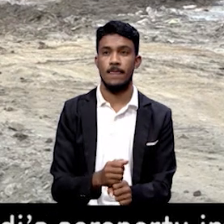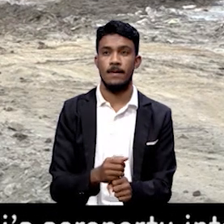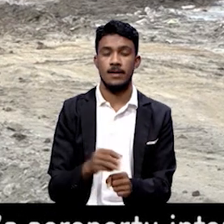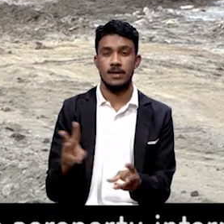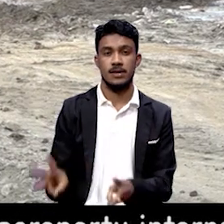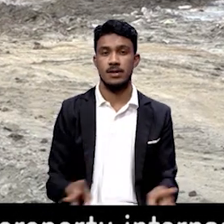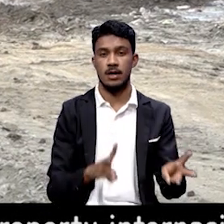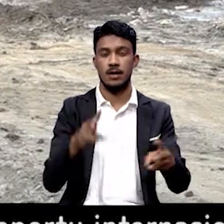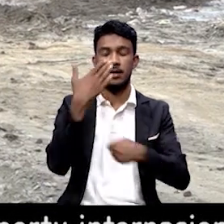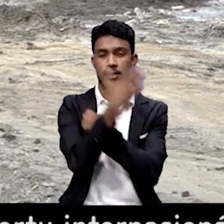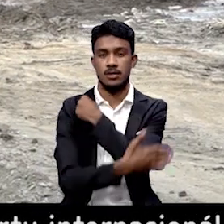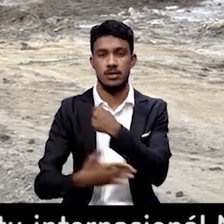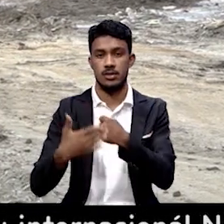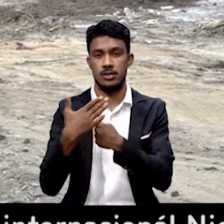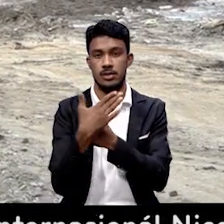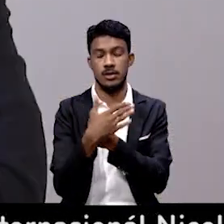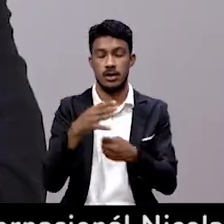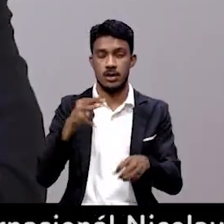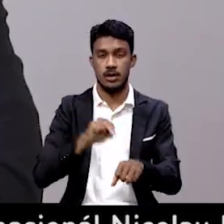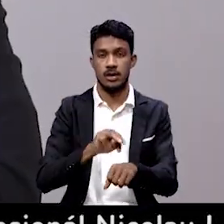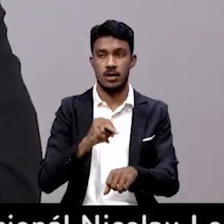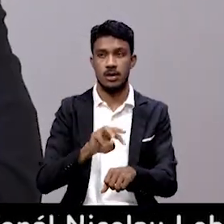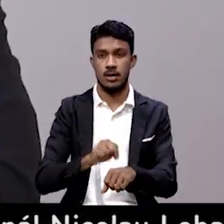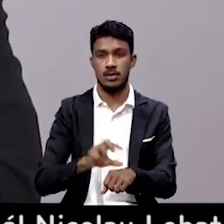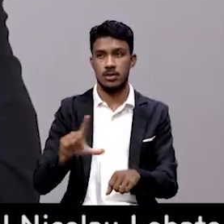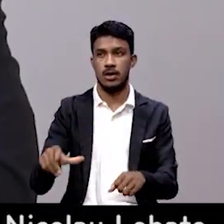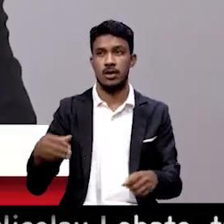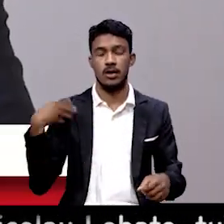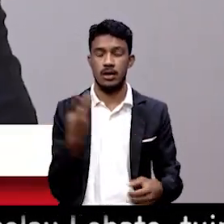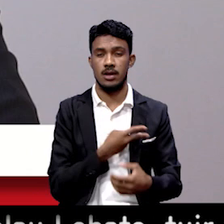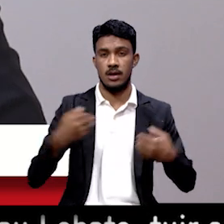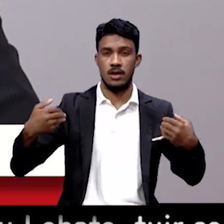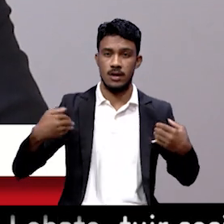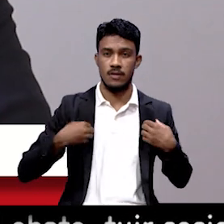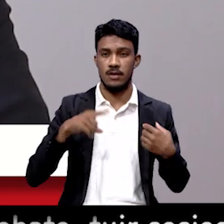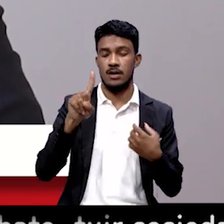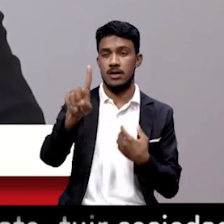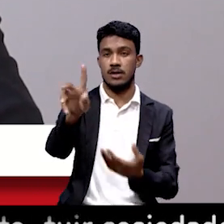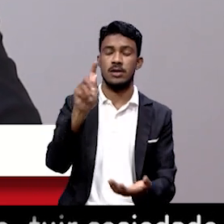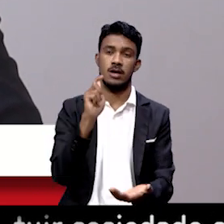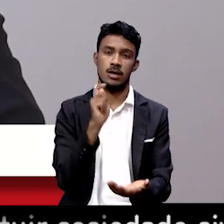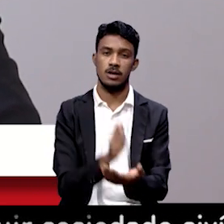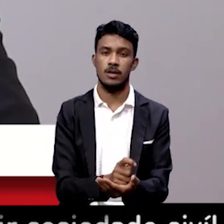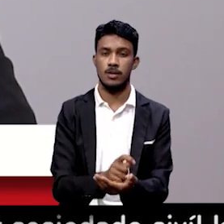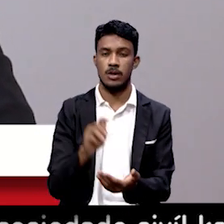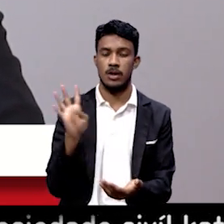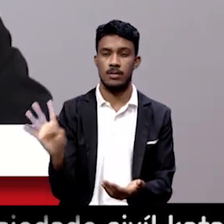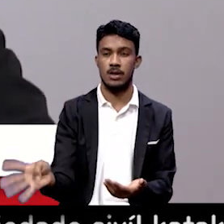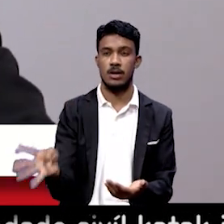Agora teve seria um patrão do pleno a um quilo, né? Agora a 15 anos vai